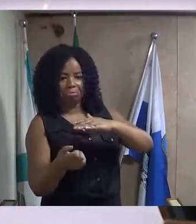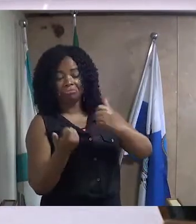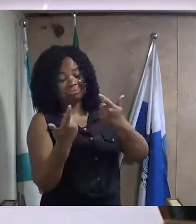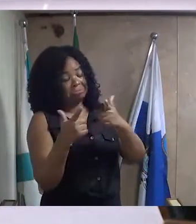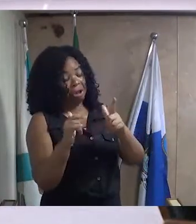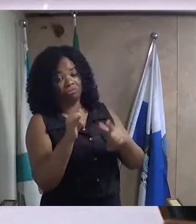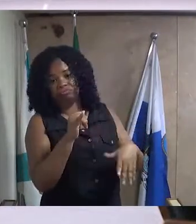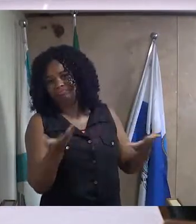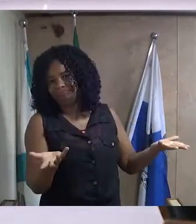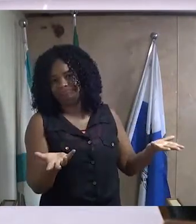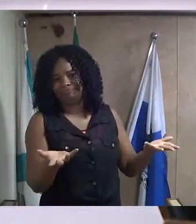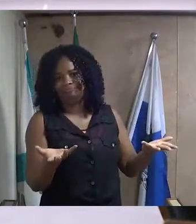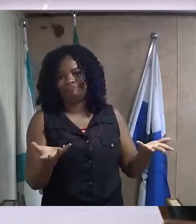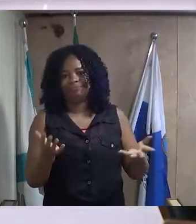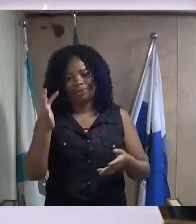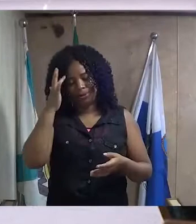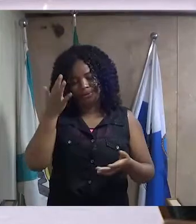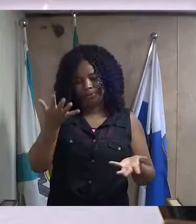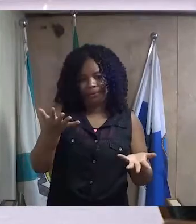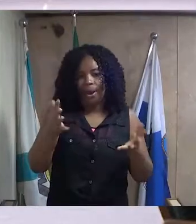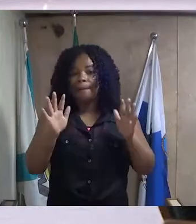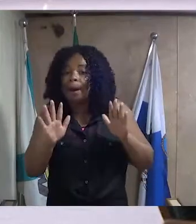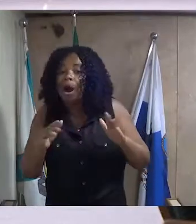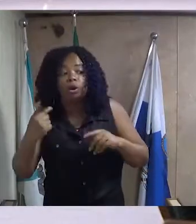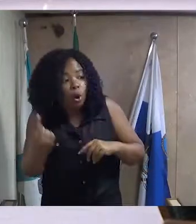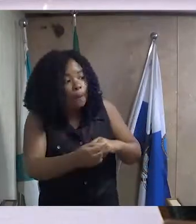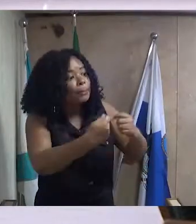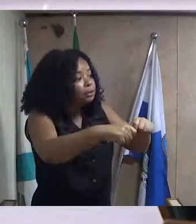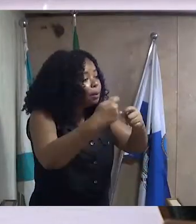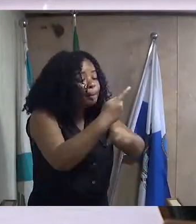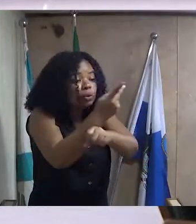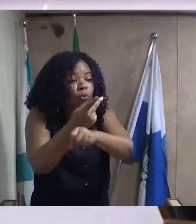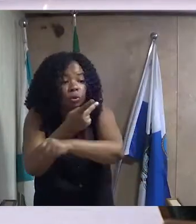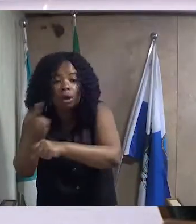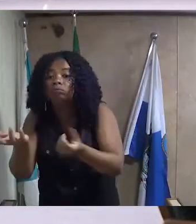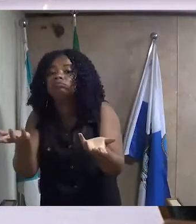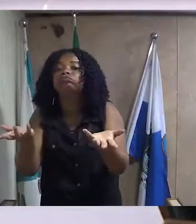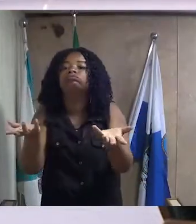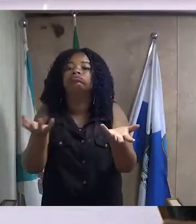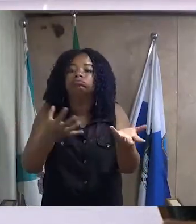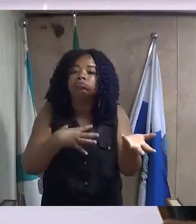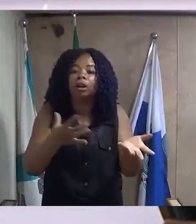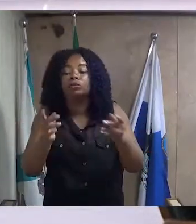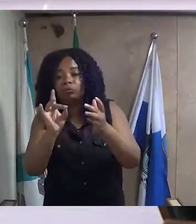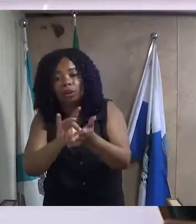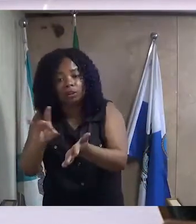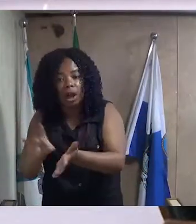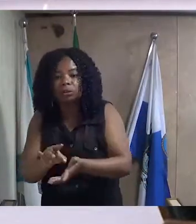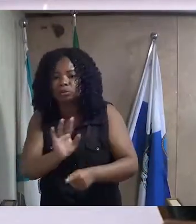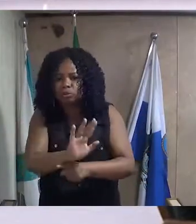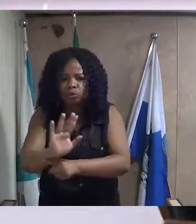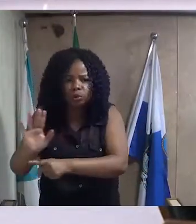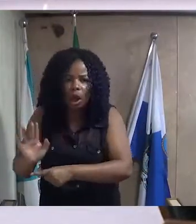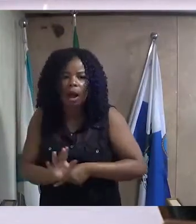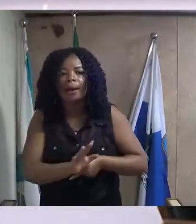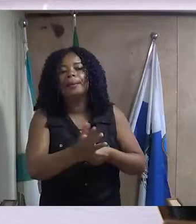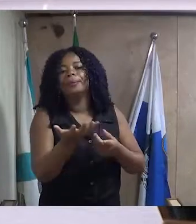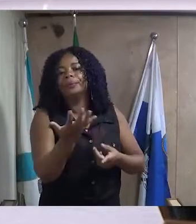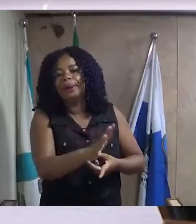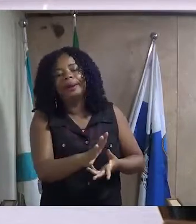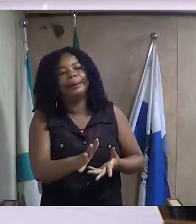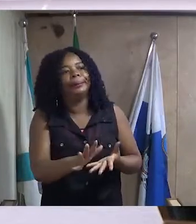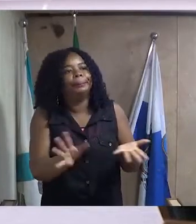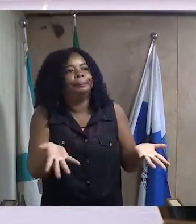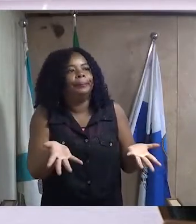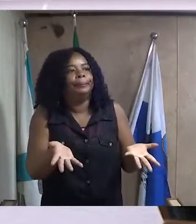Caxias não aguenta mais. Precisamos achar a solução, porque é para isso que fomos eleitos. Temos que juntos não correr dessa obrigação, apesar de